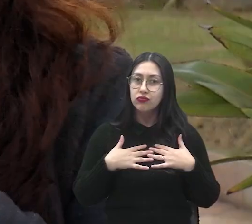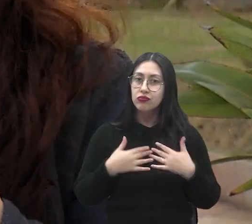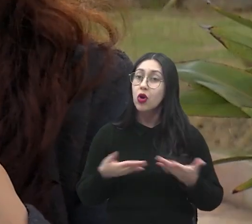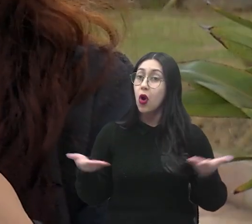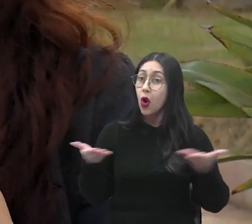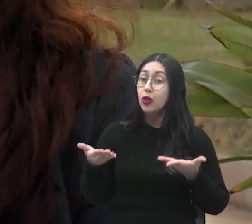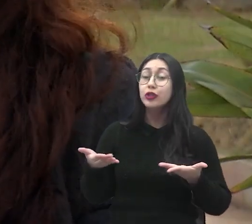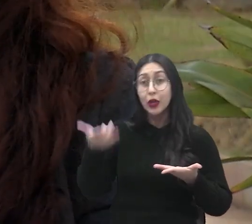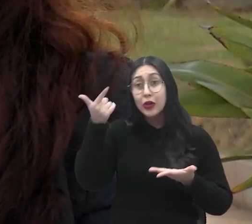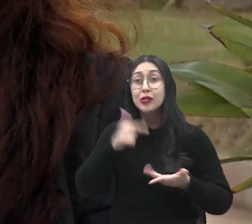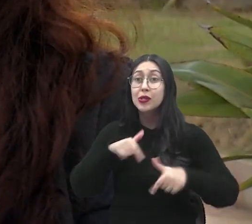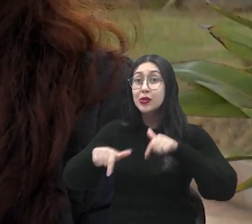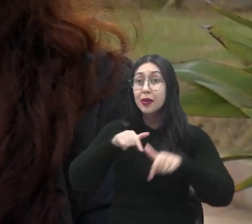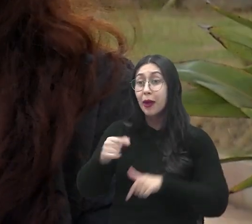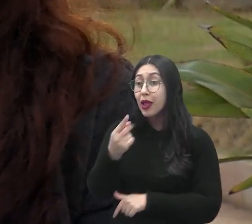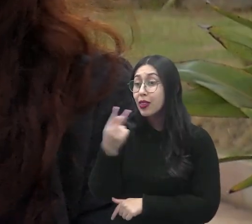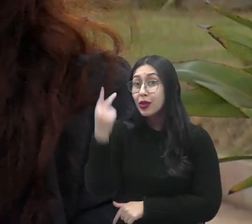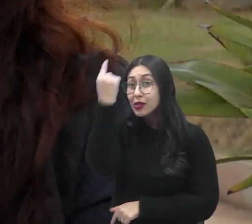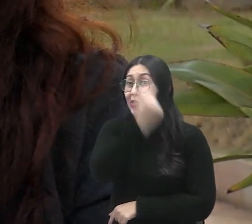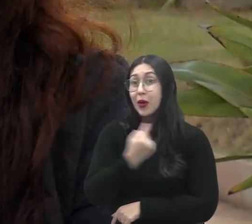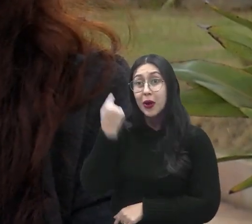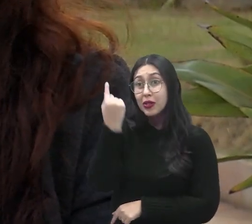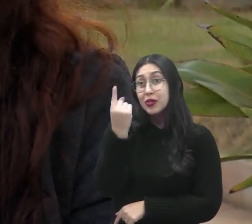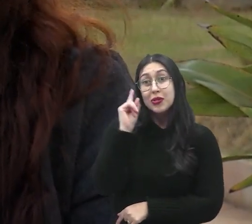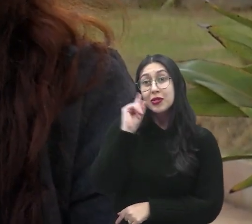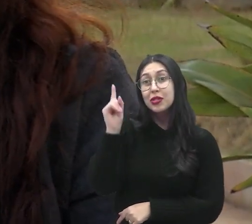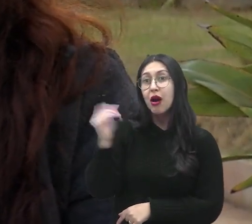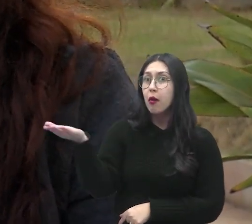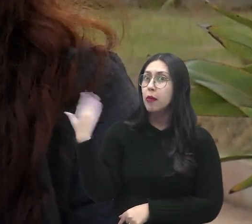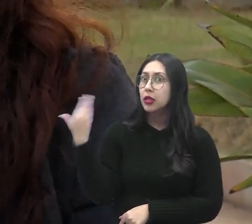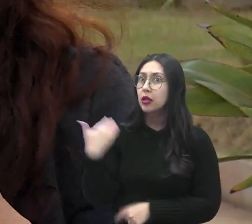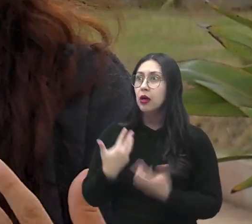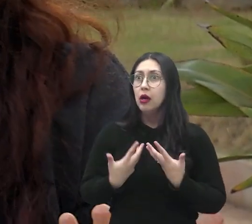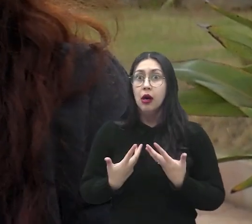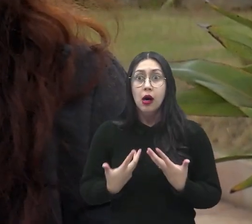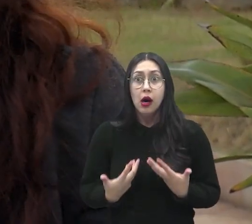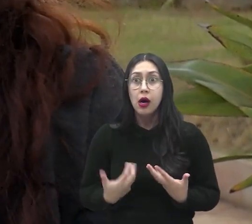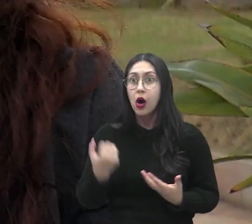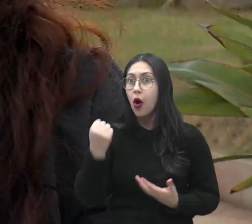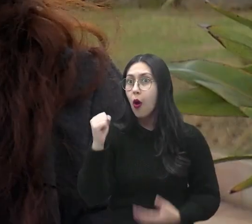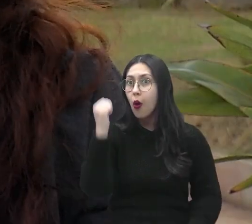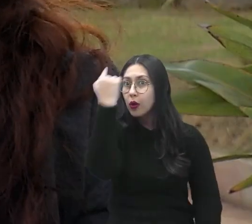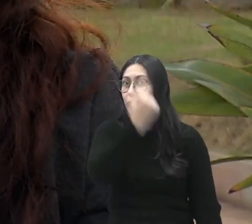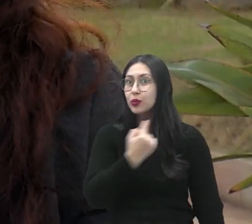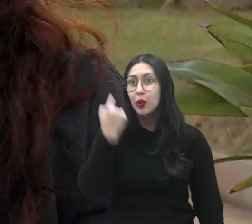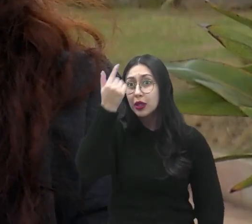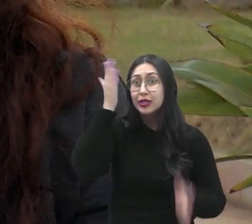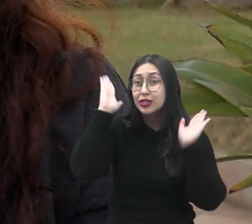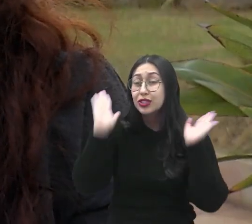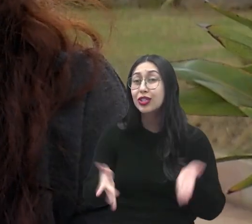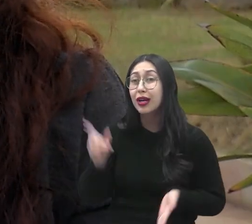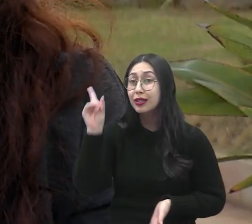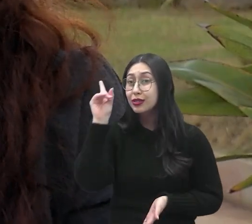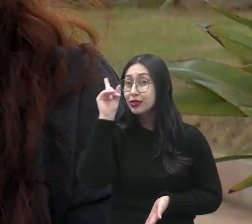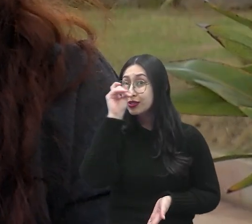Hoje eu consigo trabalhar 12 horas por dia e eu não me canso. Antigamente, para mim, 8 horas já era